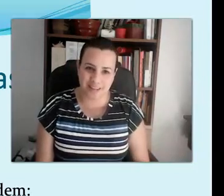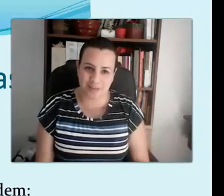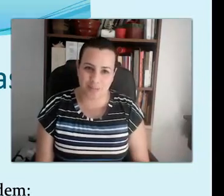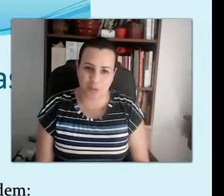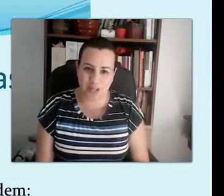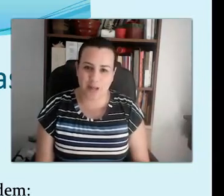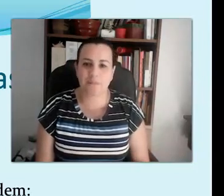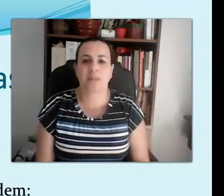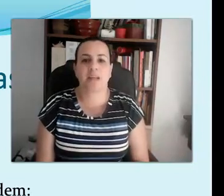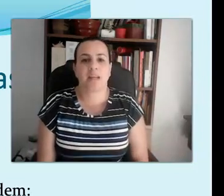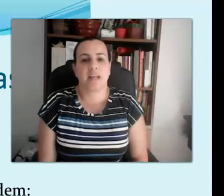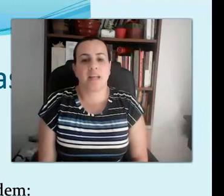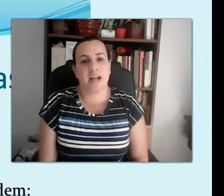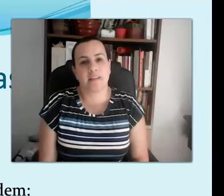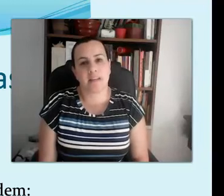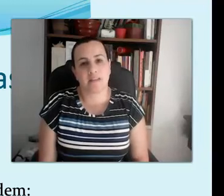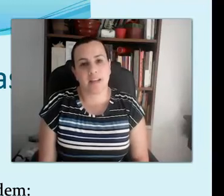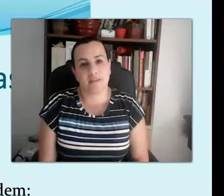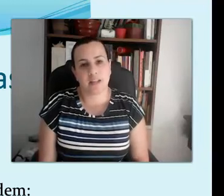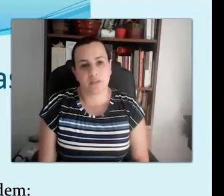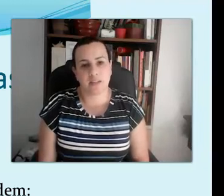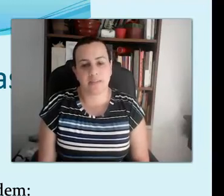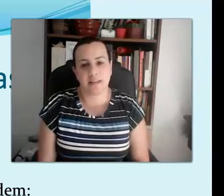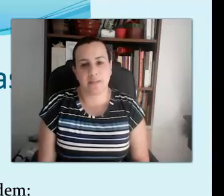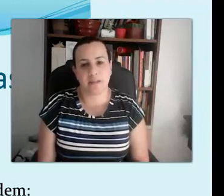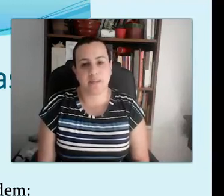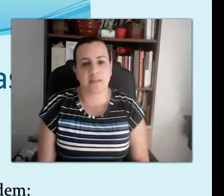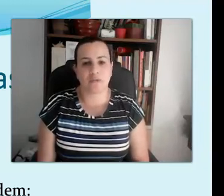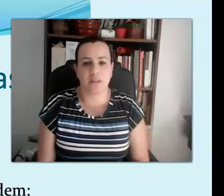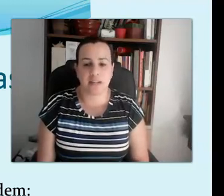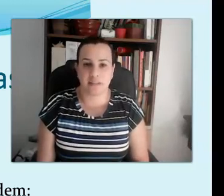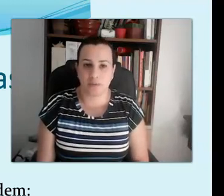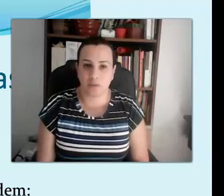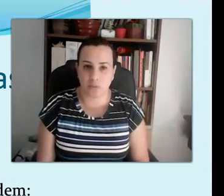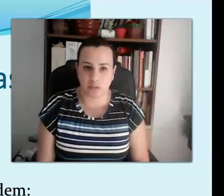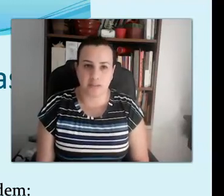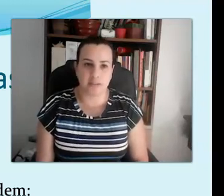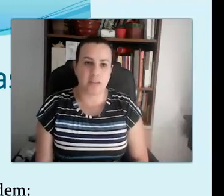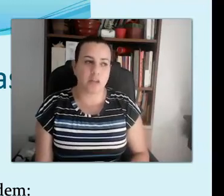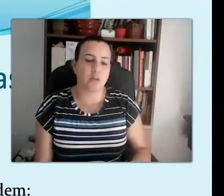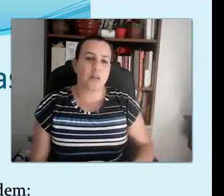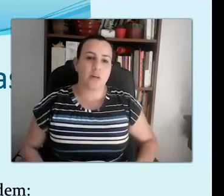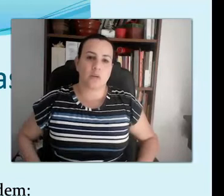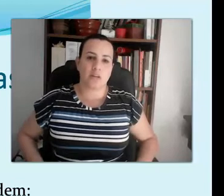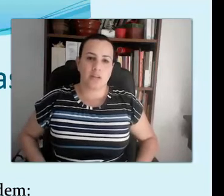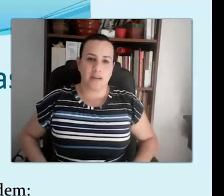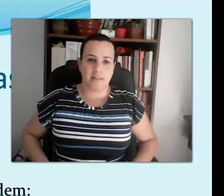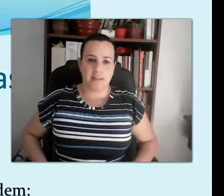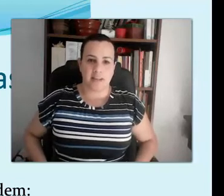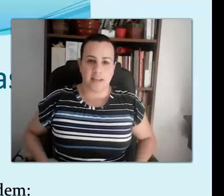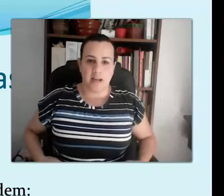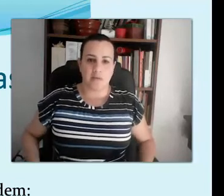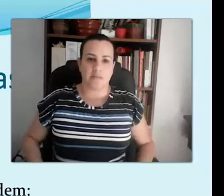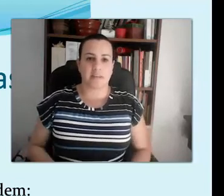nos sinais, ok? E as flexões, elas apresentam diferentes estruturas. Nesse sentido, quando a gente